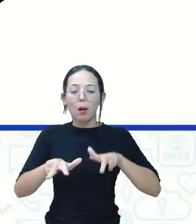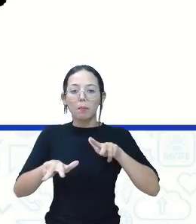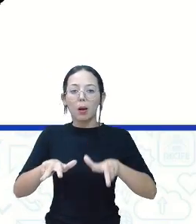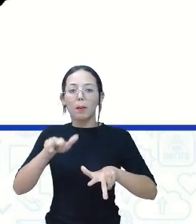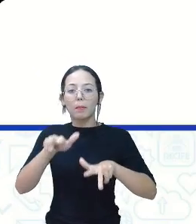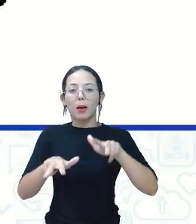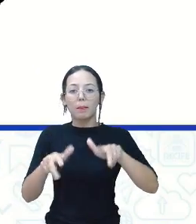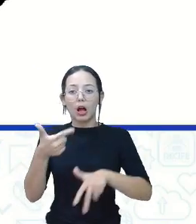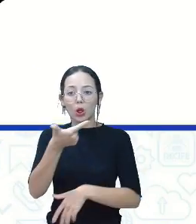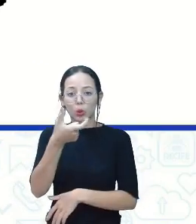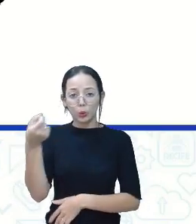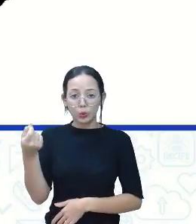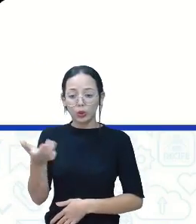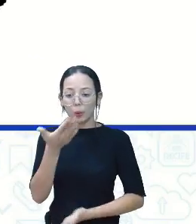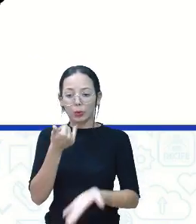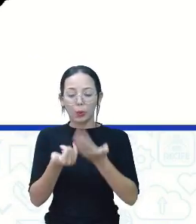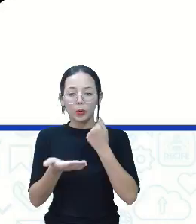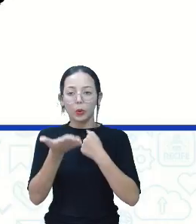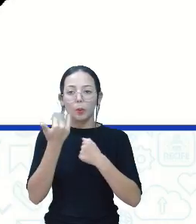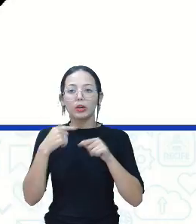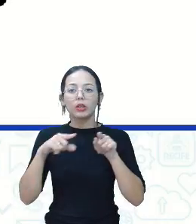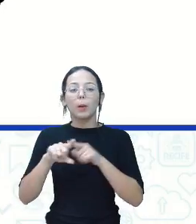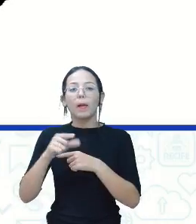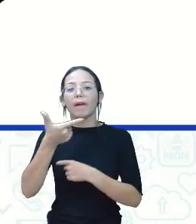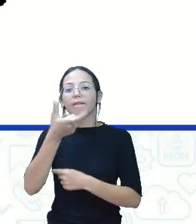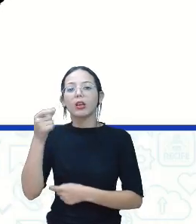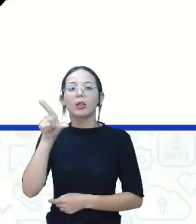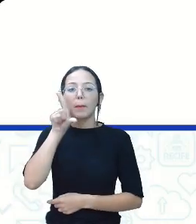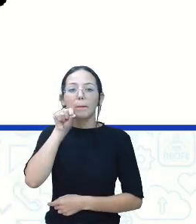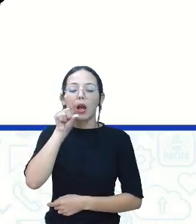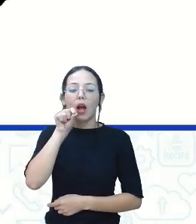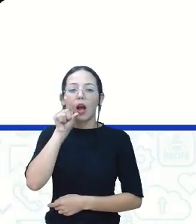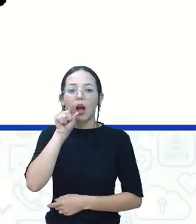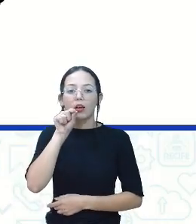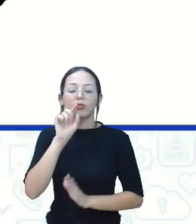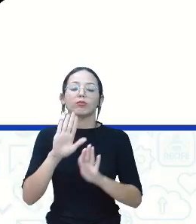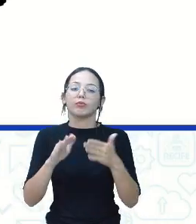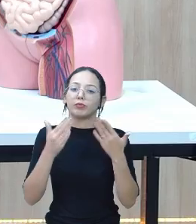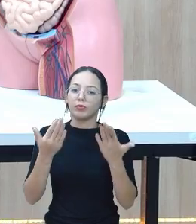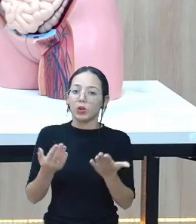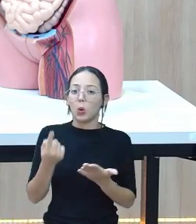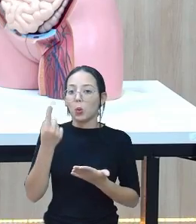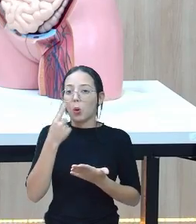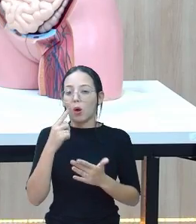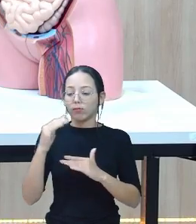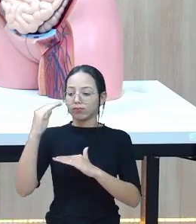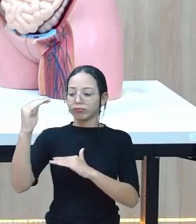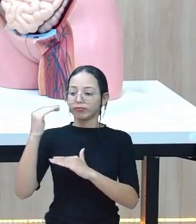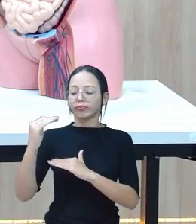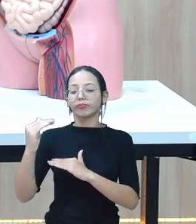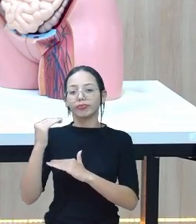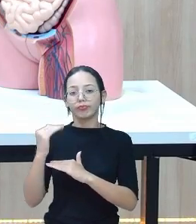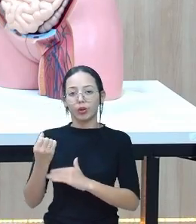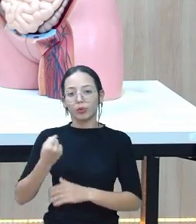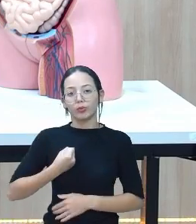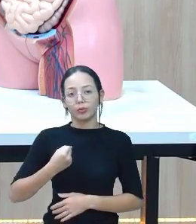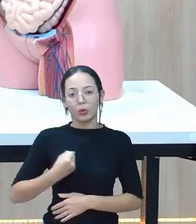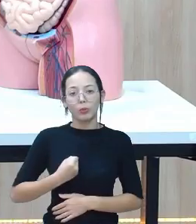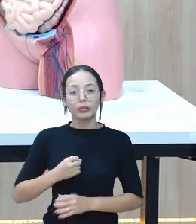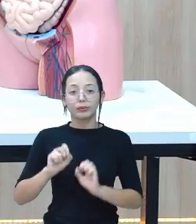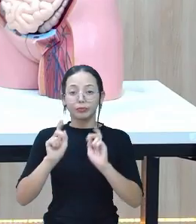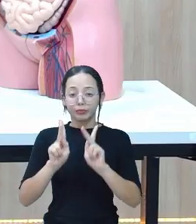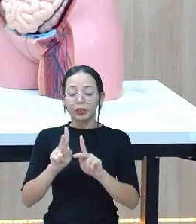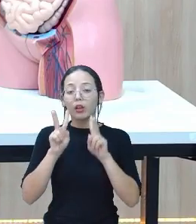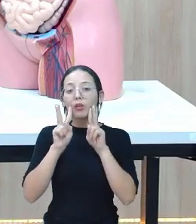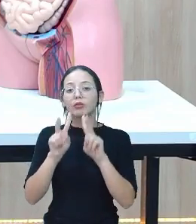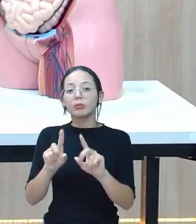200 lagartas se alimentando e 20 pássaros. Então, aqui está a nossa pirâmide de número. Vimos